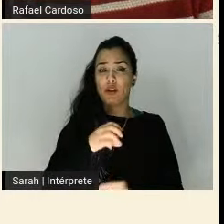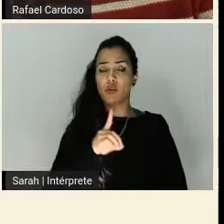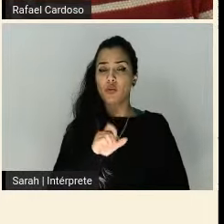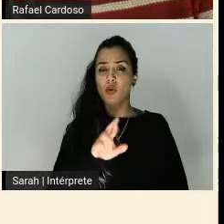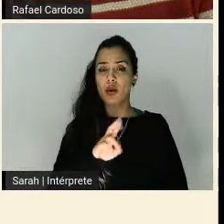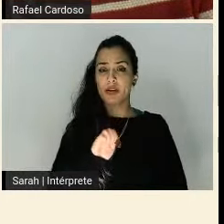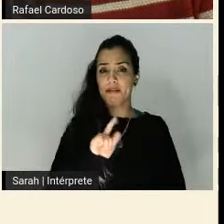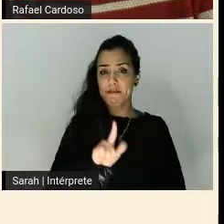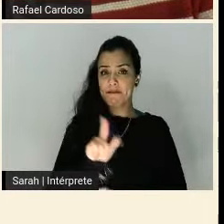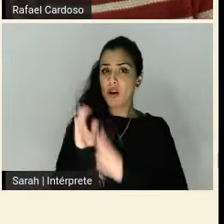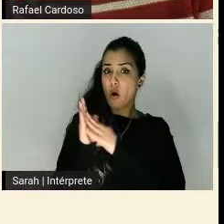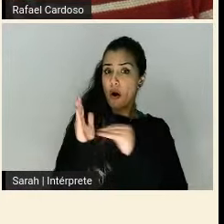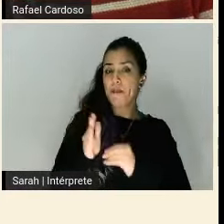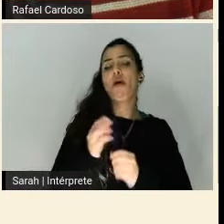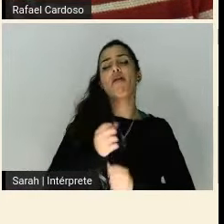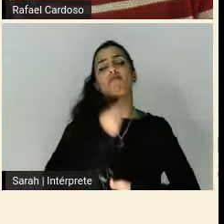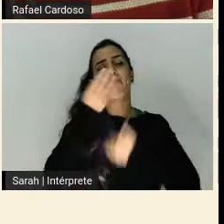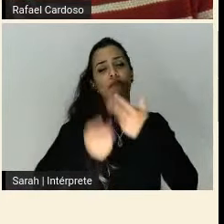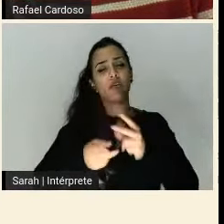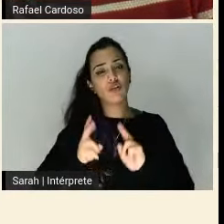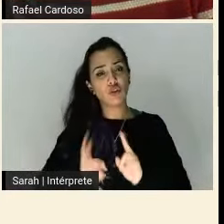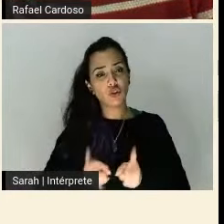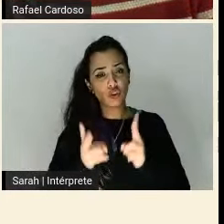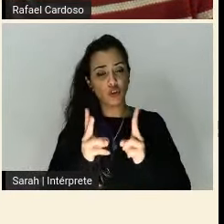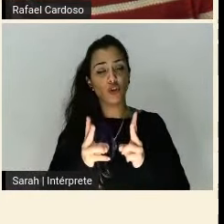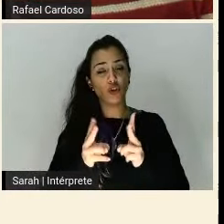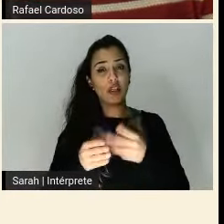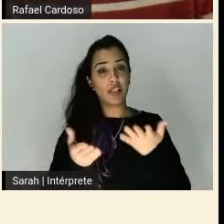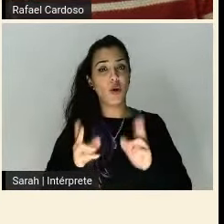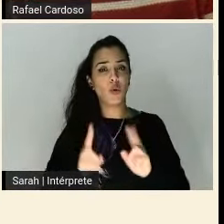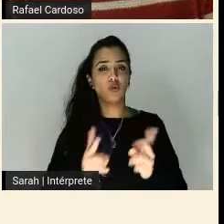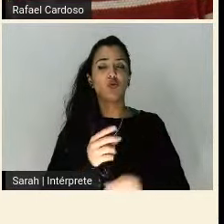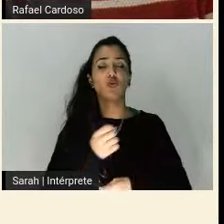o ressentimento que se seguiu a 1932.